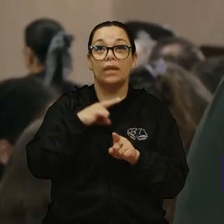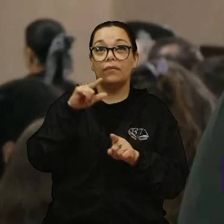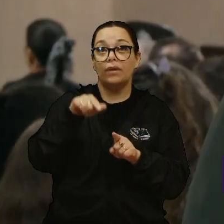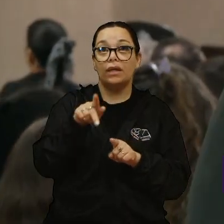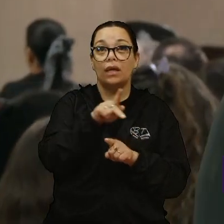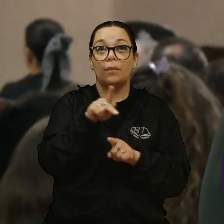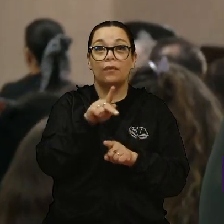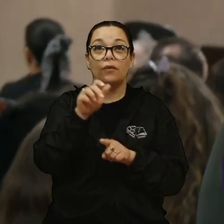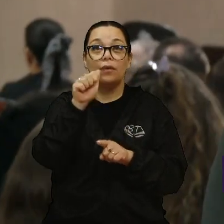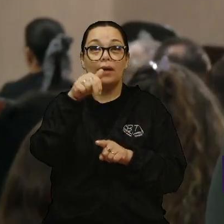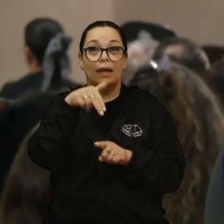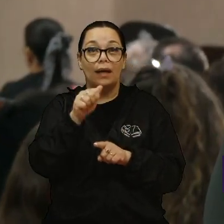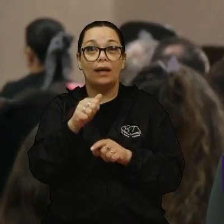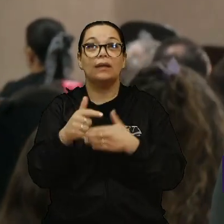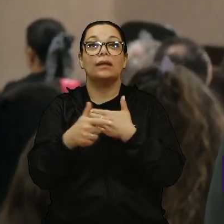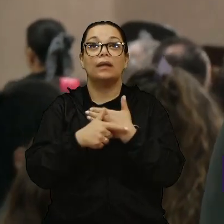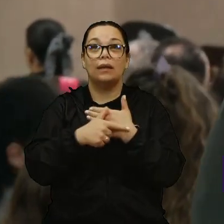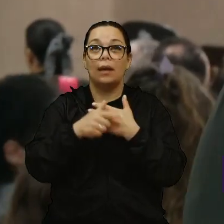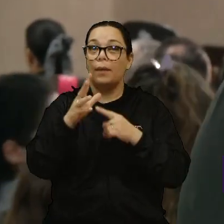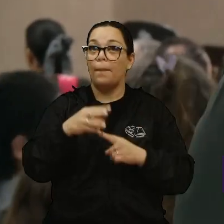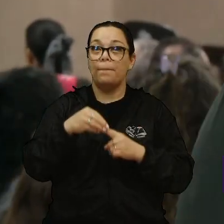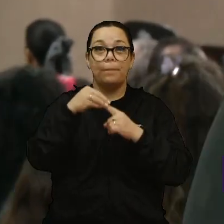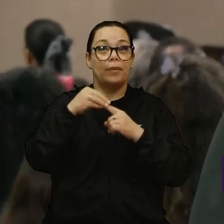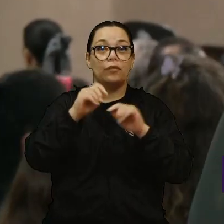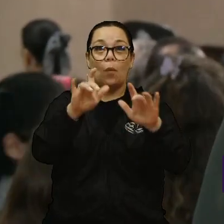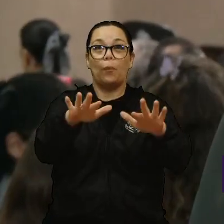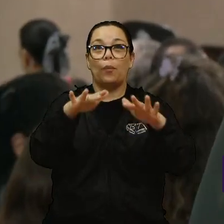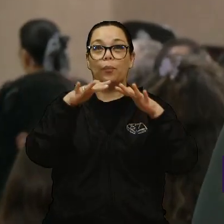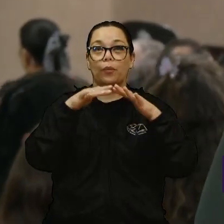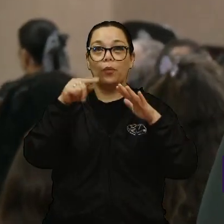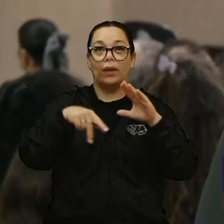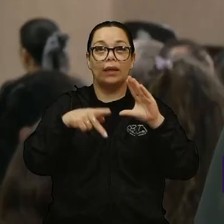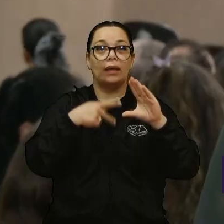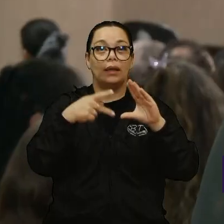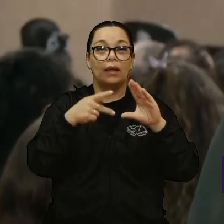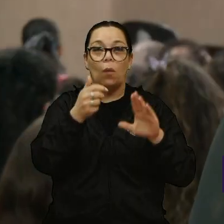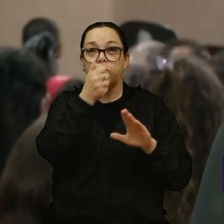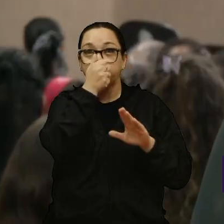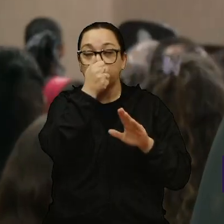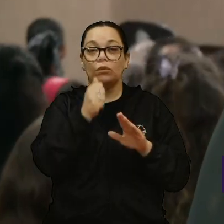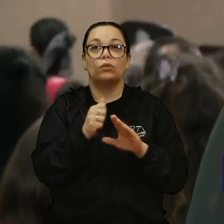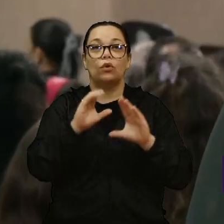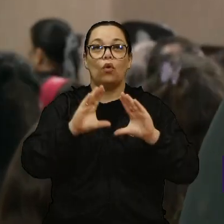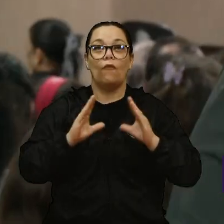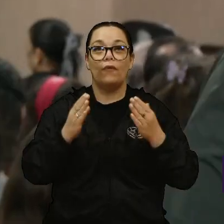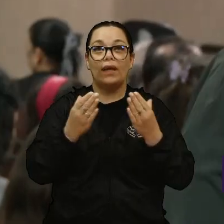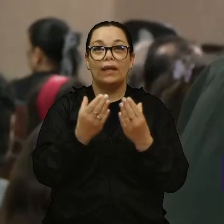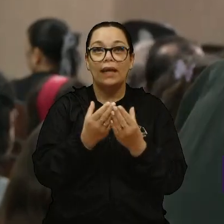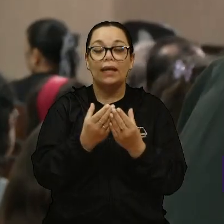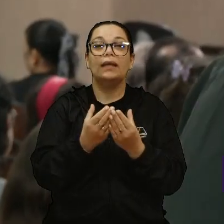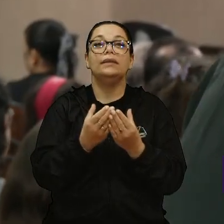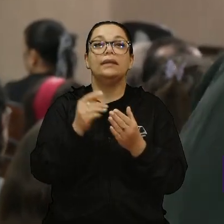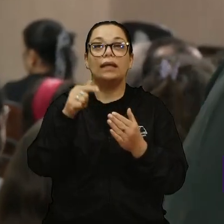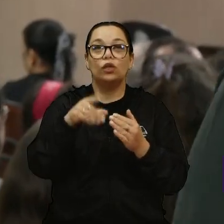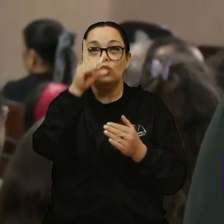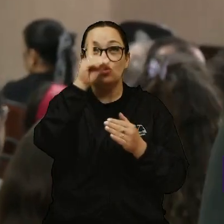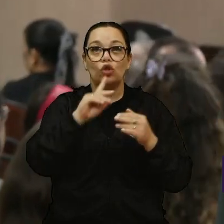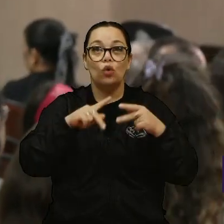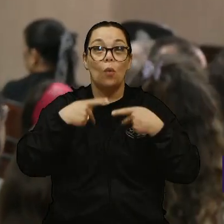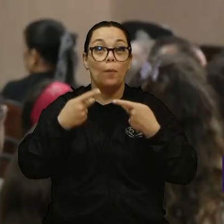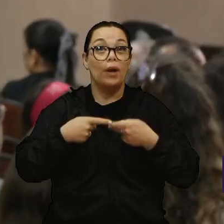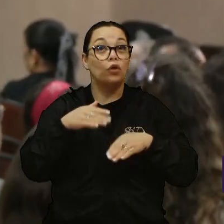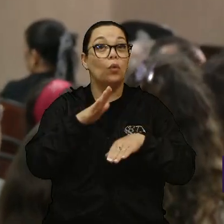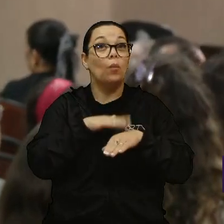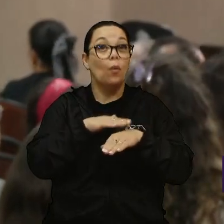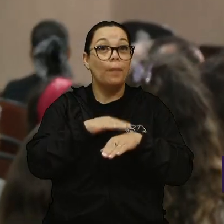professora Ana também teve um papel fundamental, estava lotada essa casa, na Conferência Municipal de Direitos Humanos, e nesse exato momento